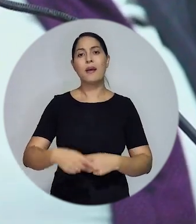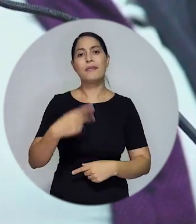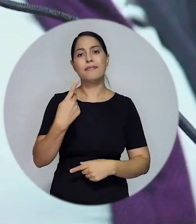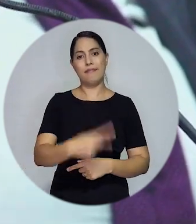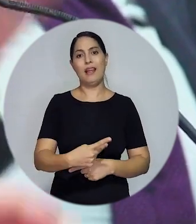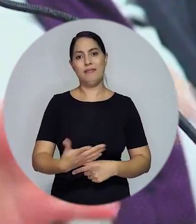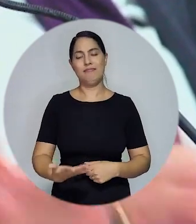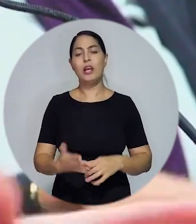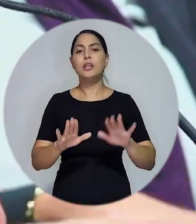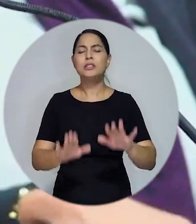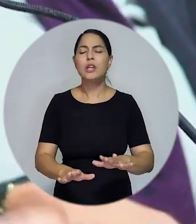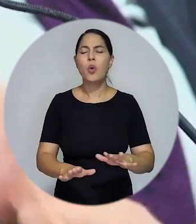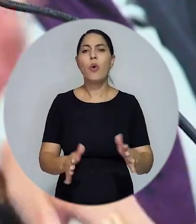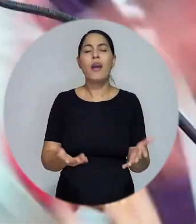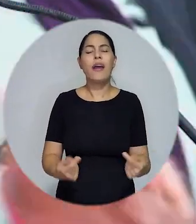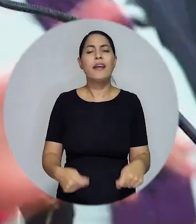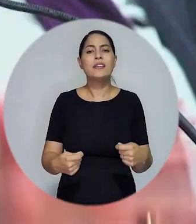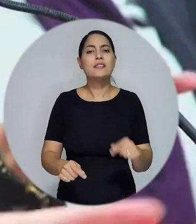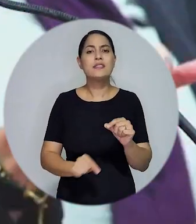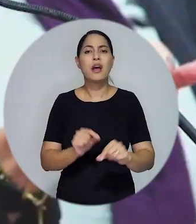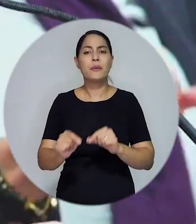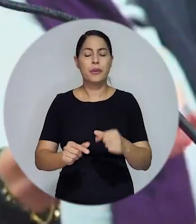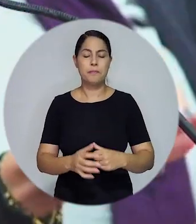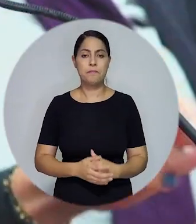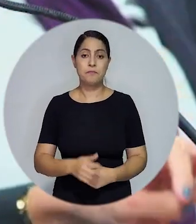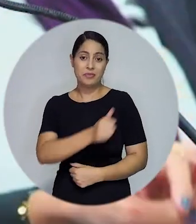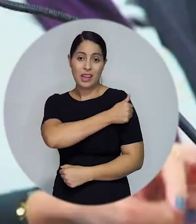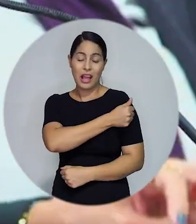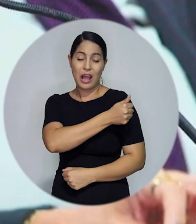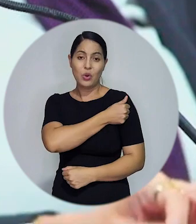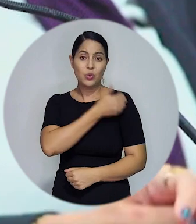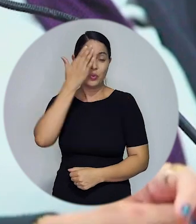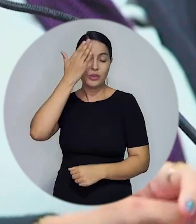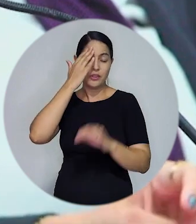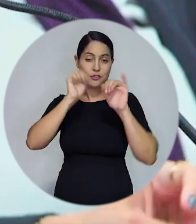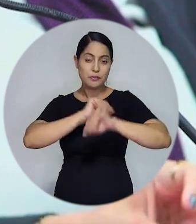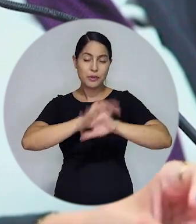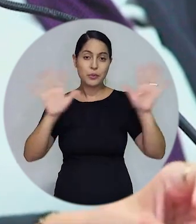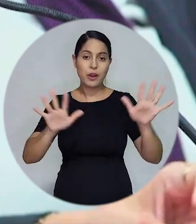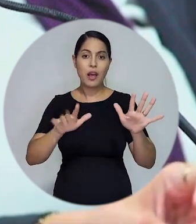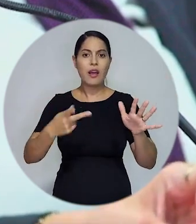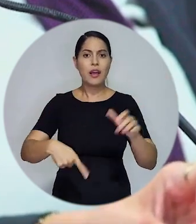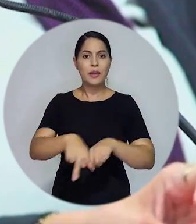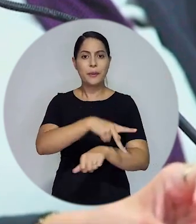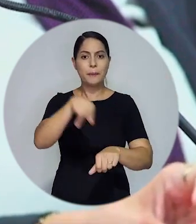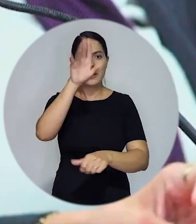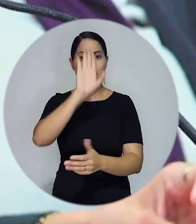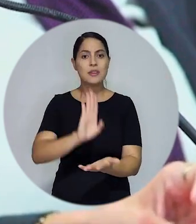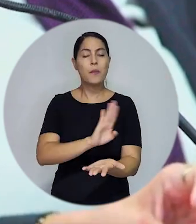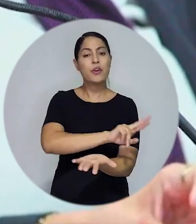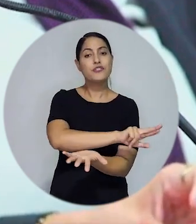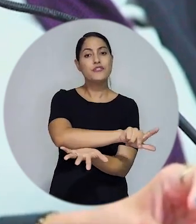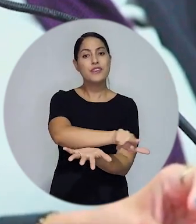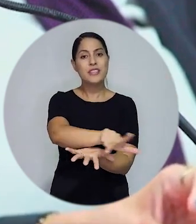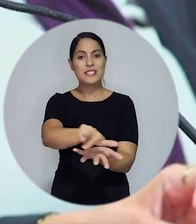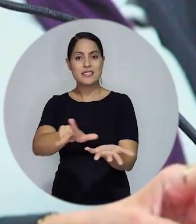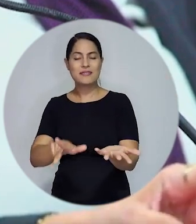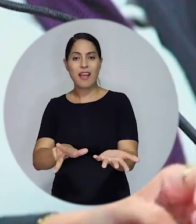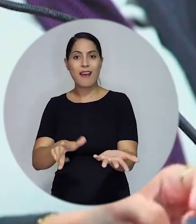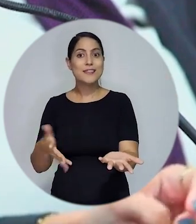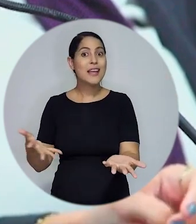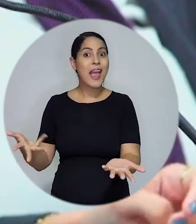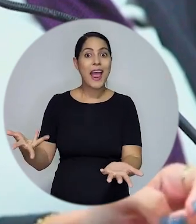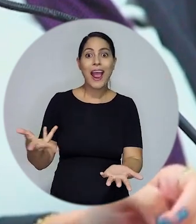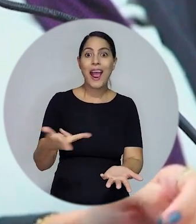imprescindível que nossas crianças, alunos, enfim, percebam que a diversidade é o que tem de mais rico no nosso país,